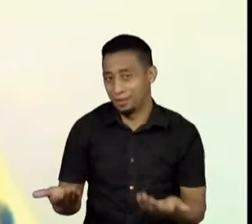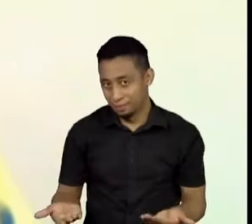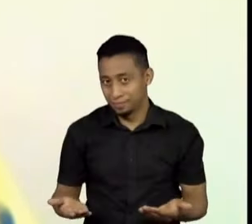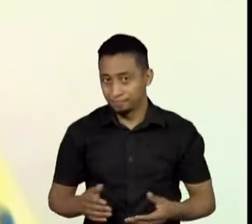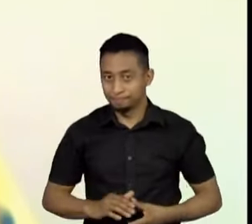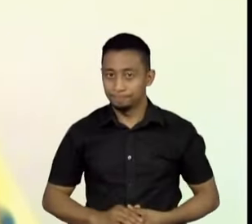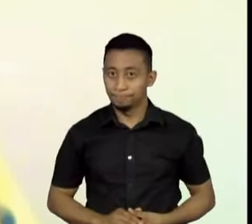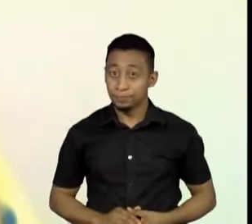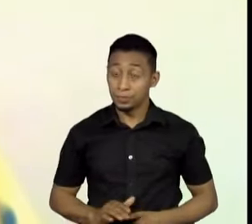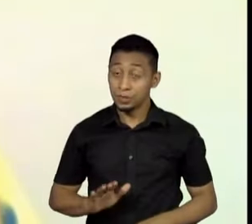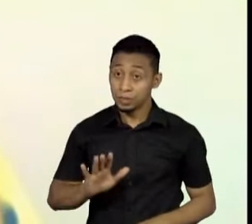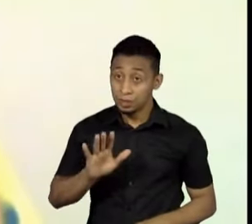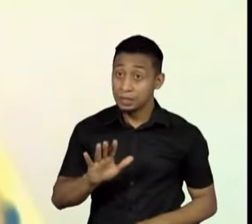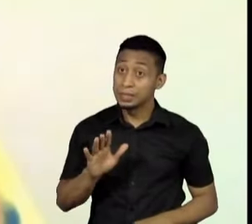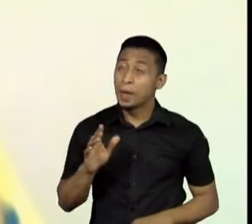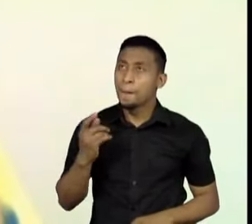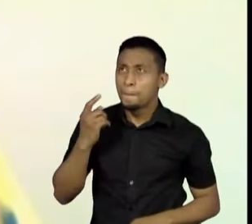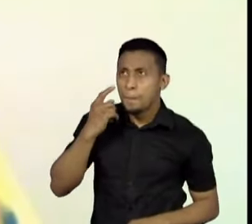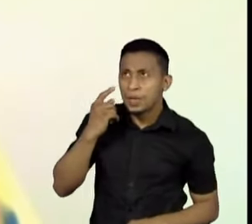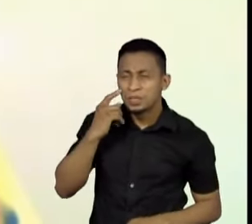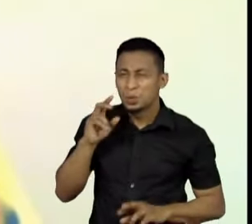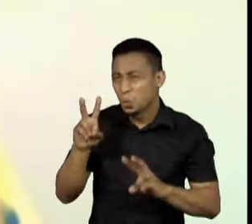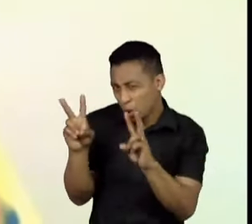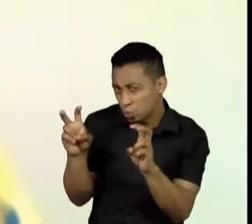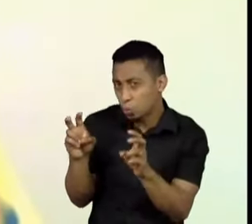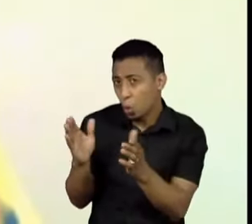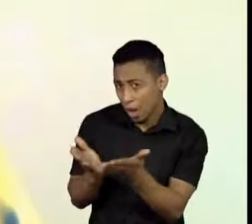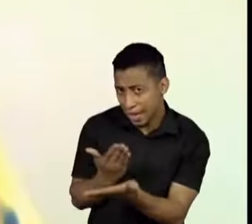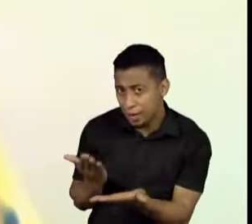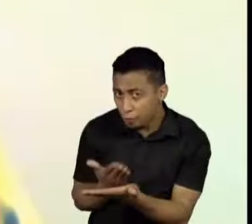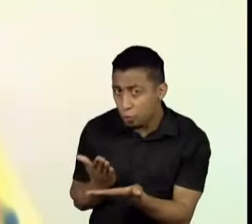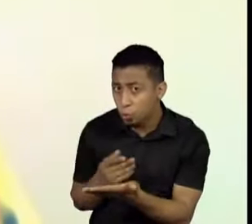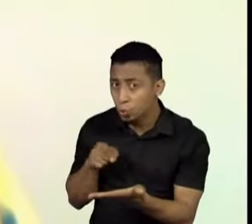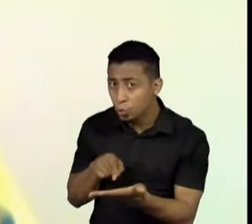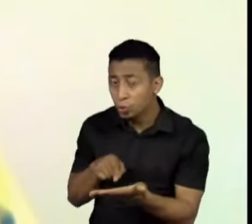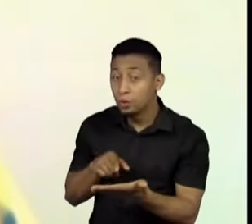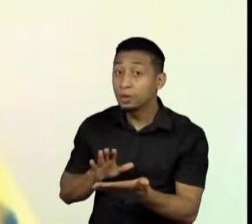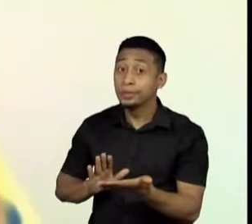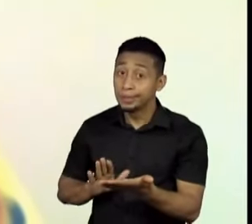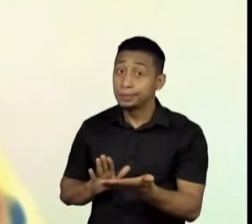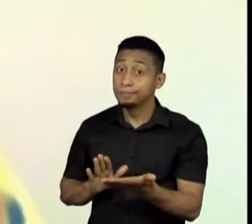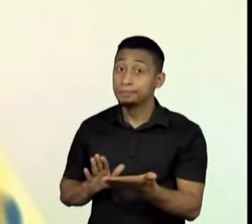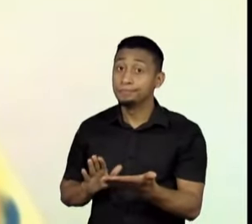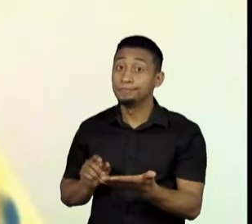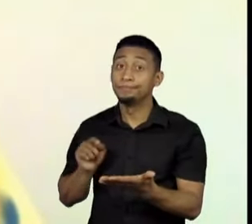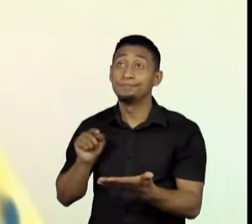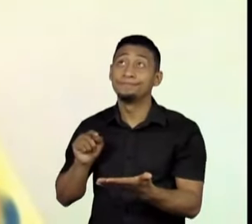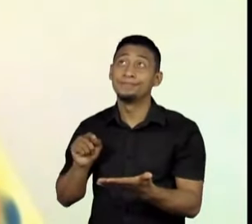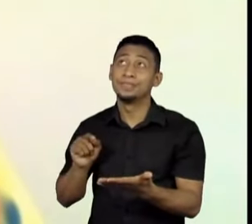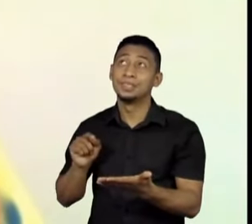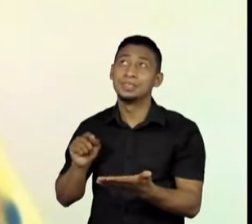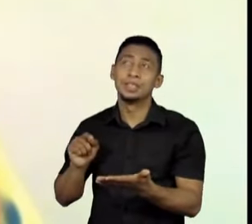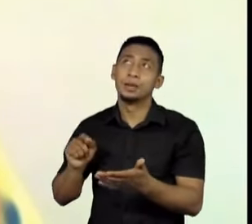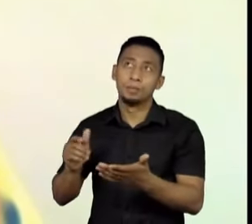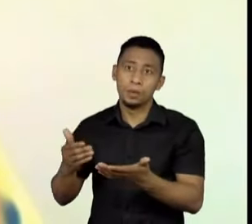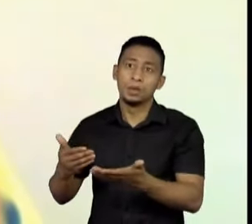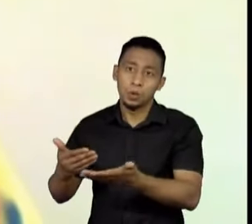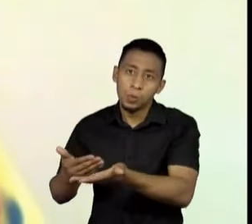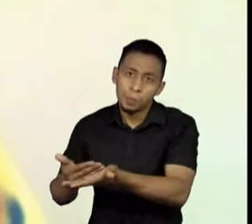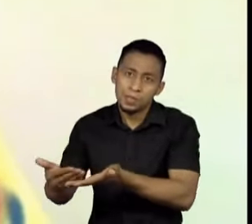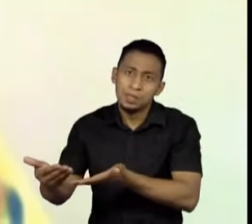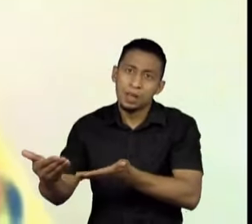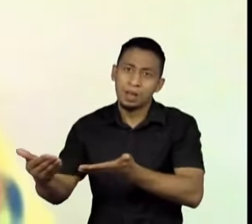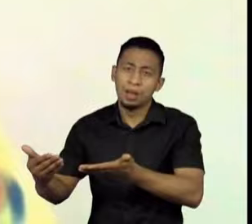no caso de livros, eu acho que a primeira coisa que a gente tem, eu acho